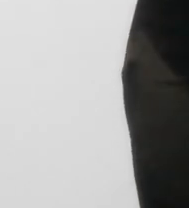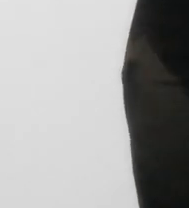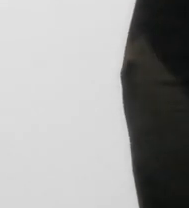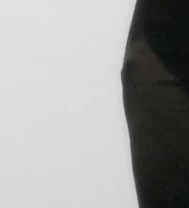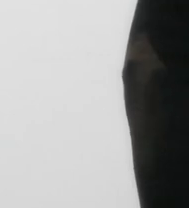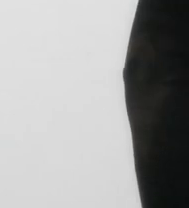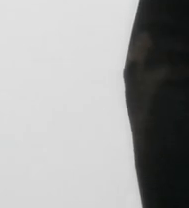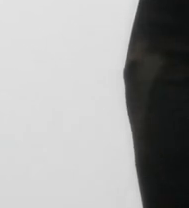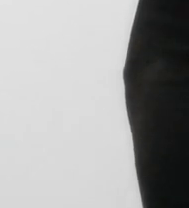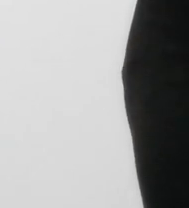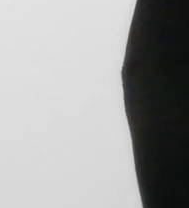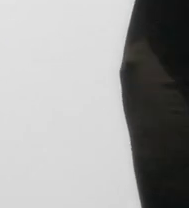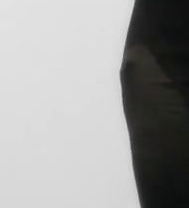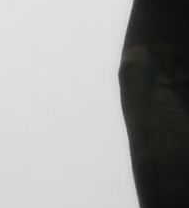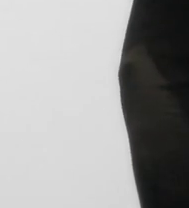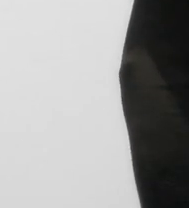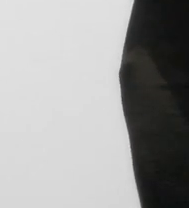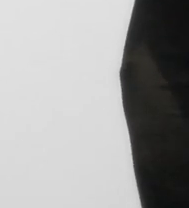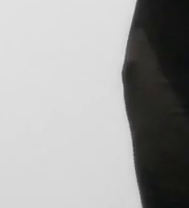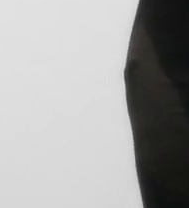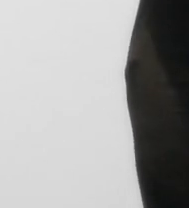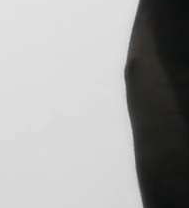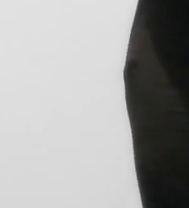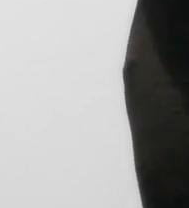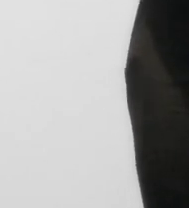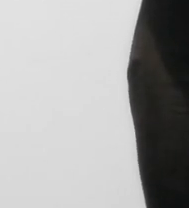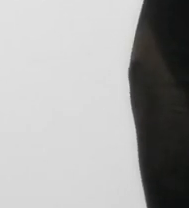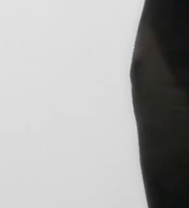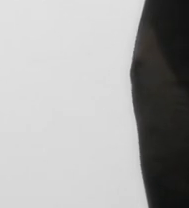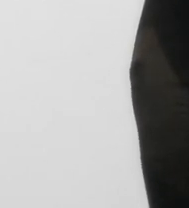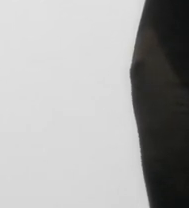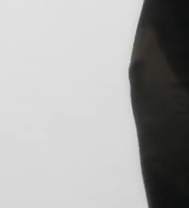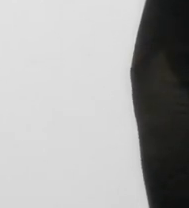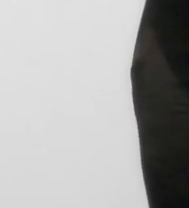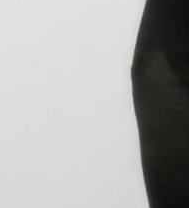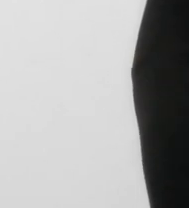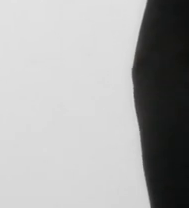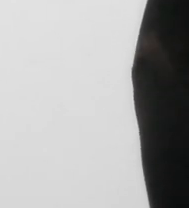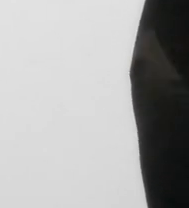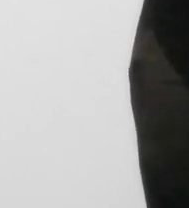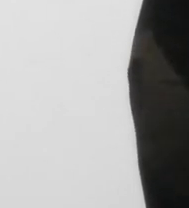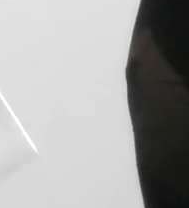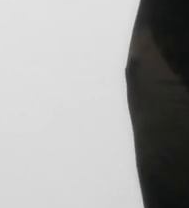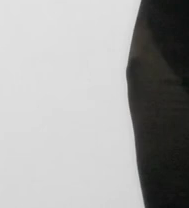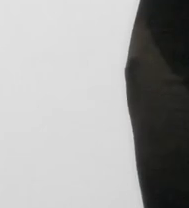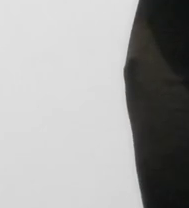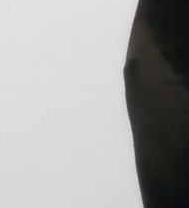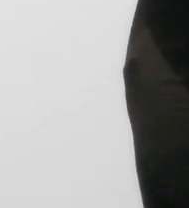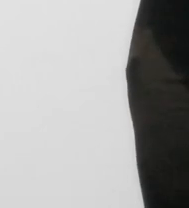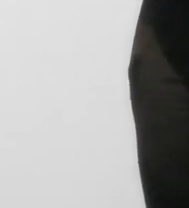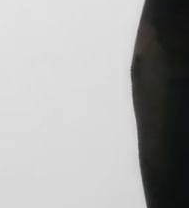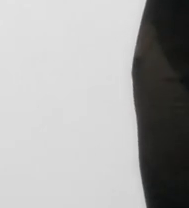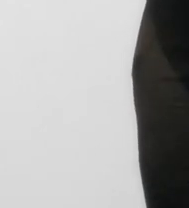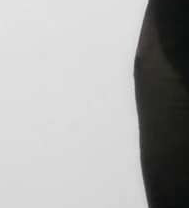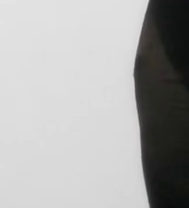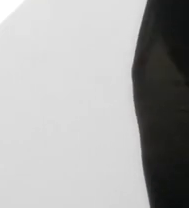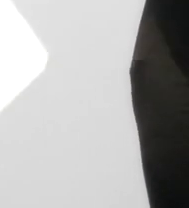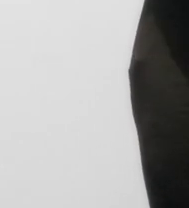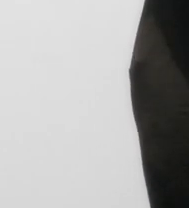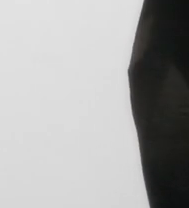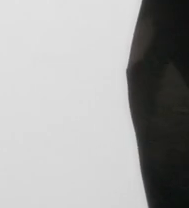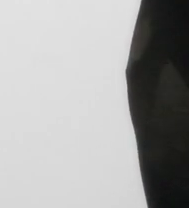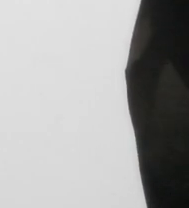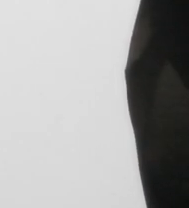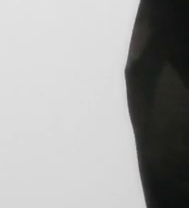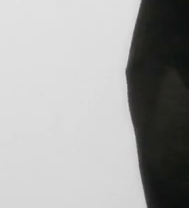ignorei todos então não culpo também as pessoas que são ignorantes ou as pessoas que me chamam de que eu não sei